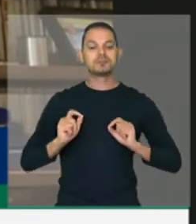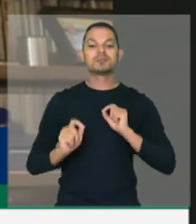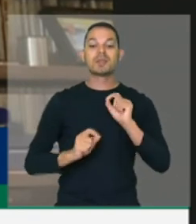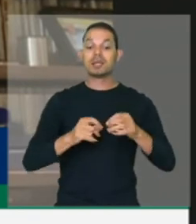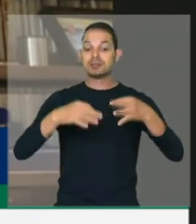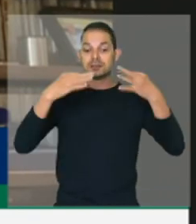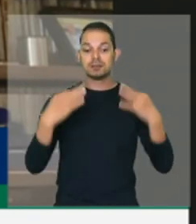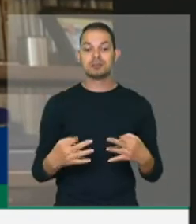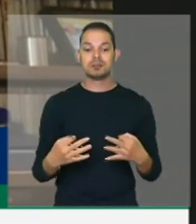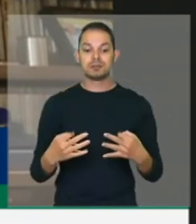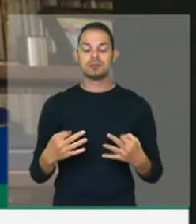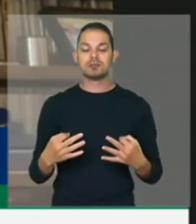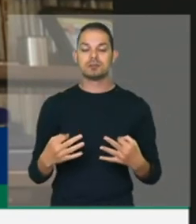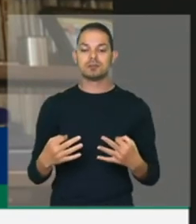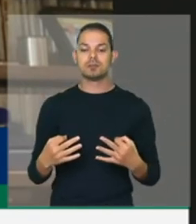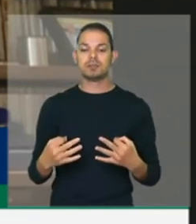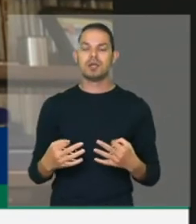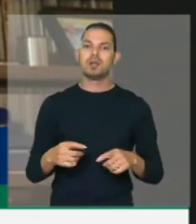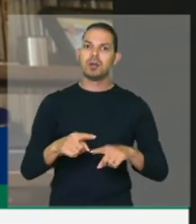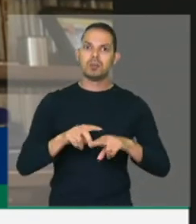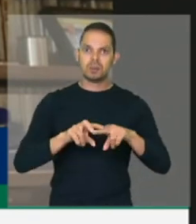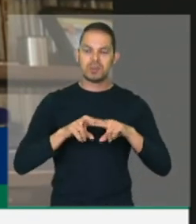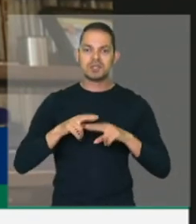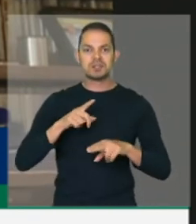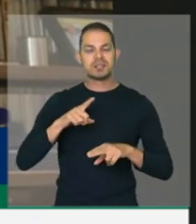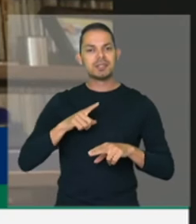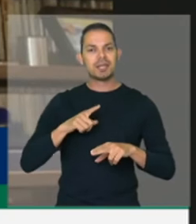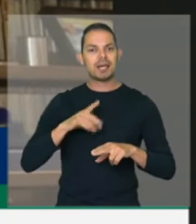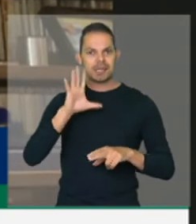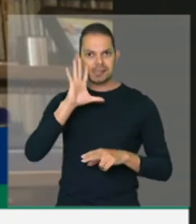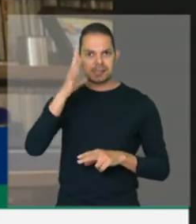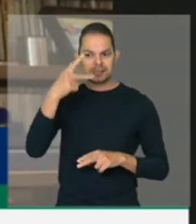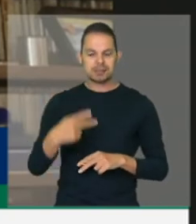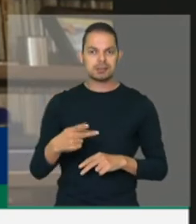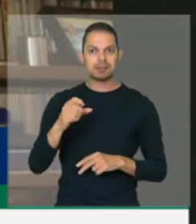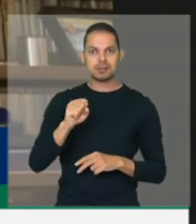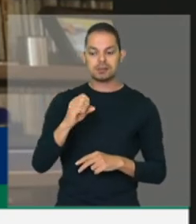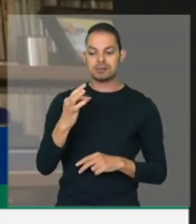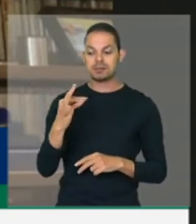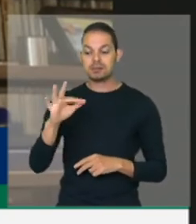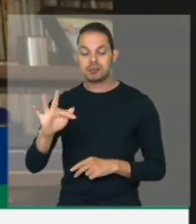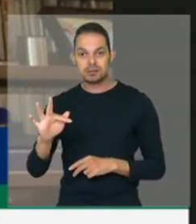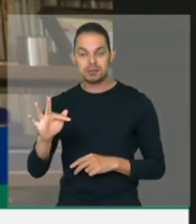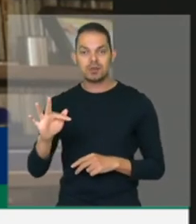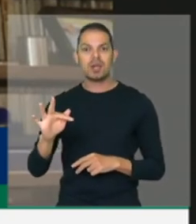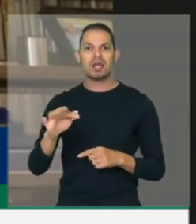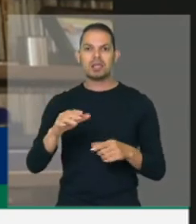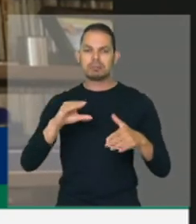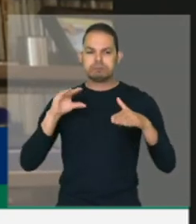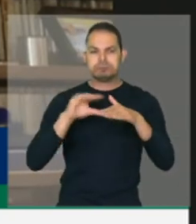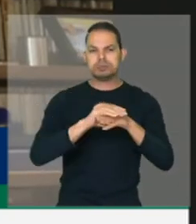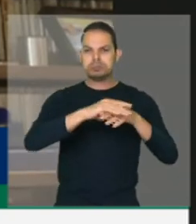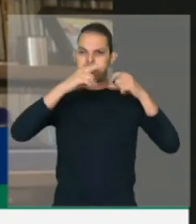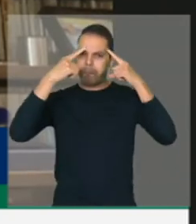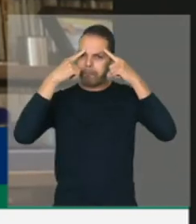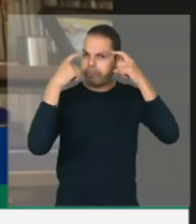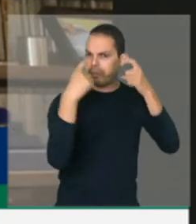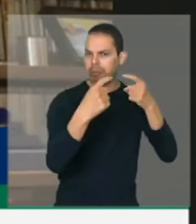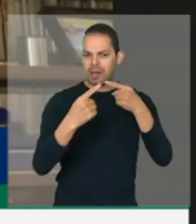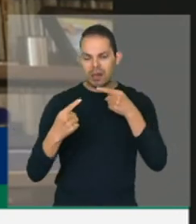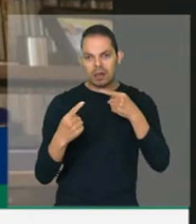dúvida alguma, por isso que justificou essa decisão do Supremo, foi de uma agressão sem tamanho a